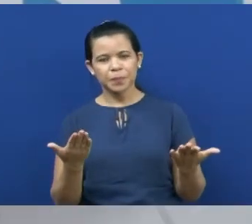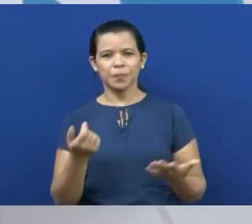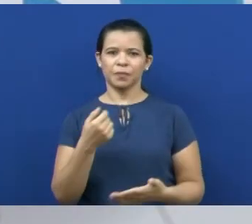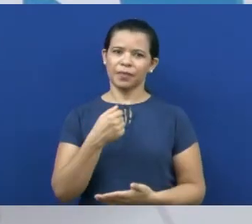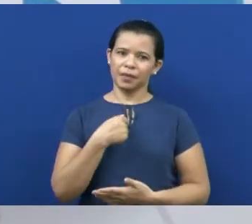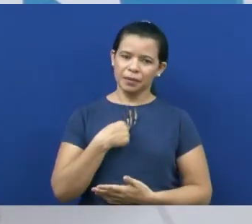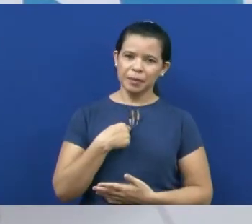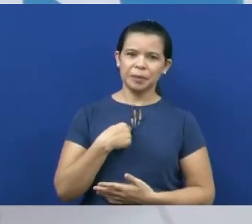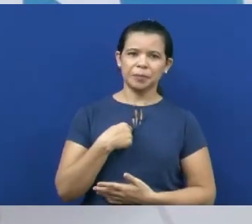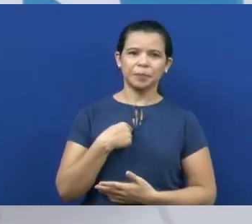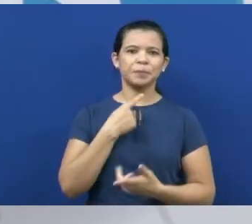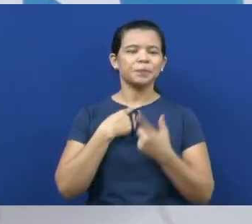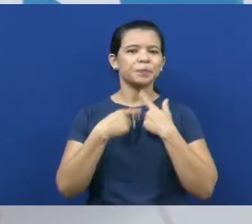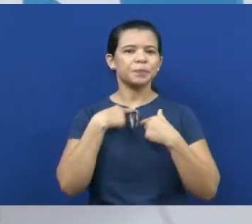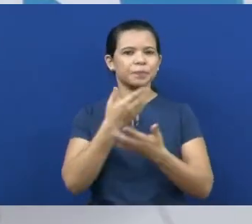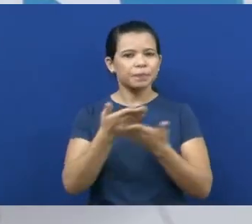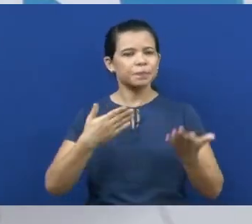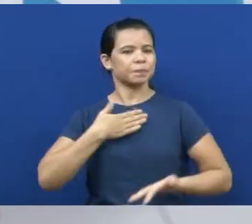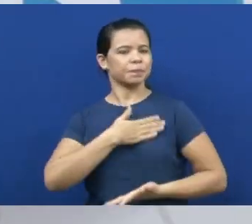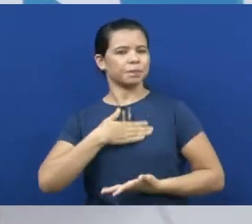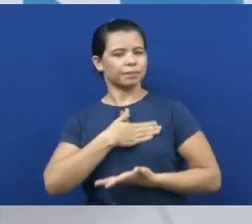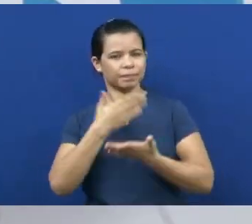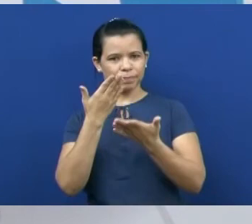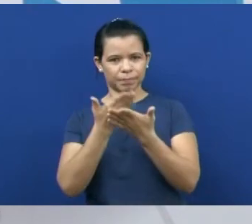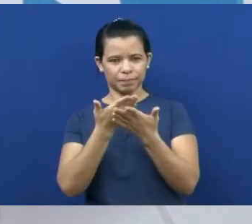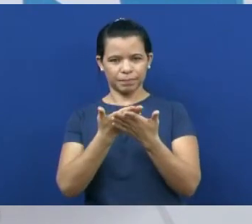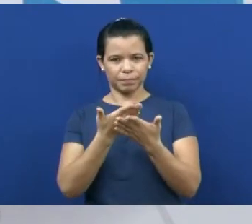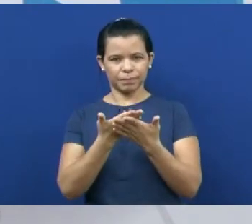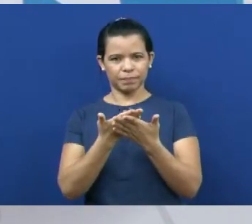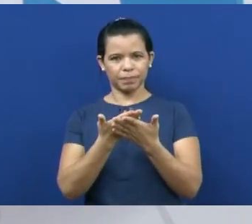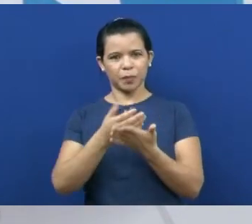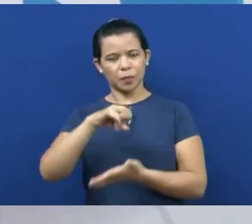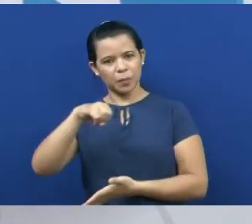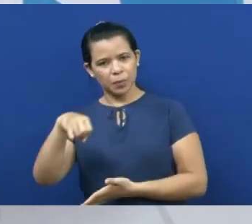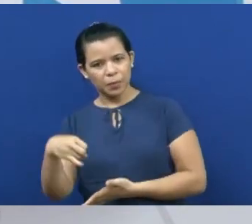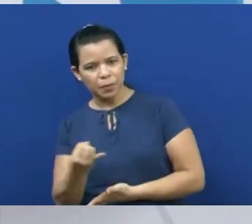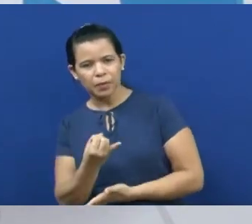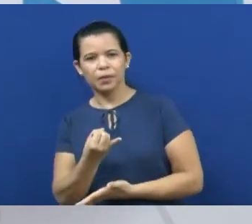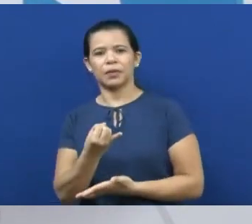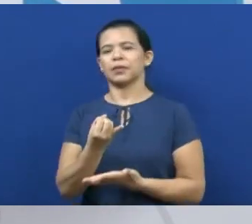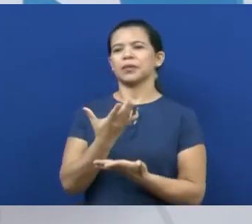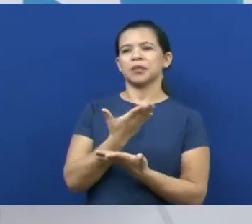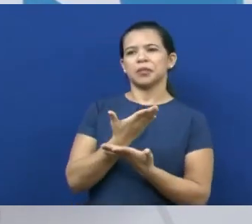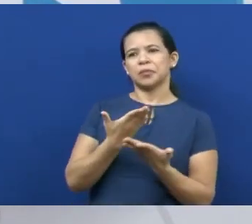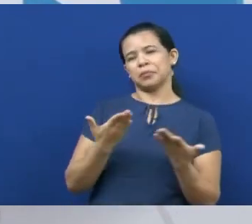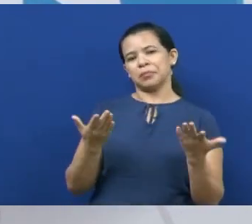que vocês tenham gostado da nossa aula. Aproveite o